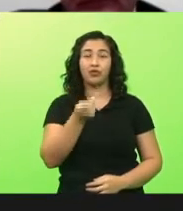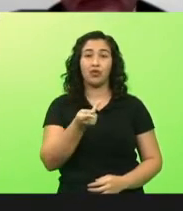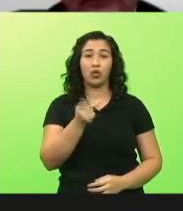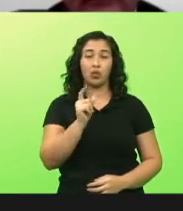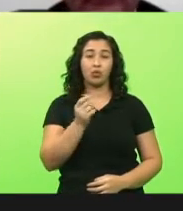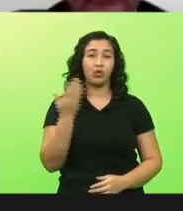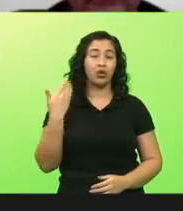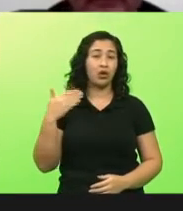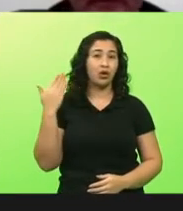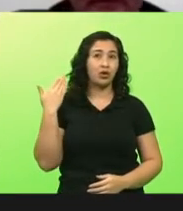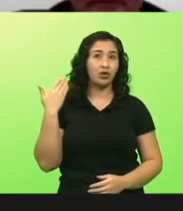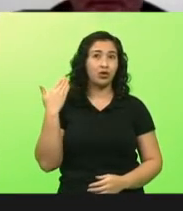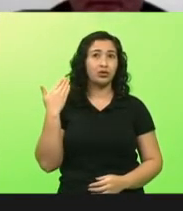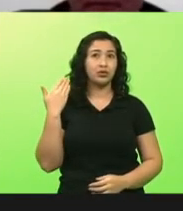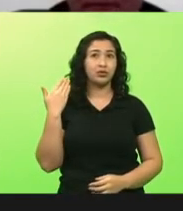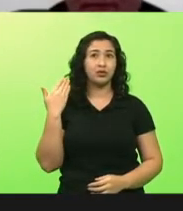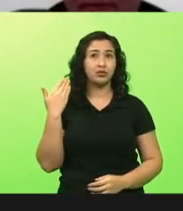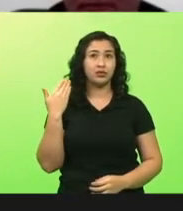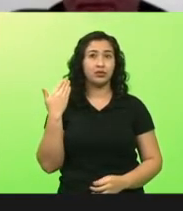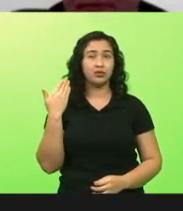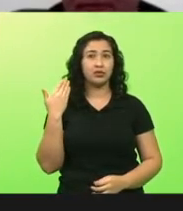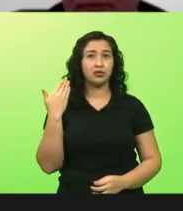sobre